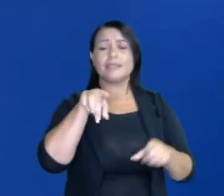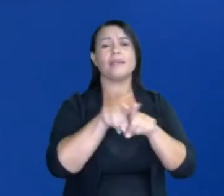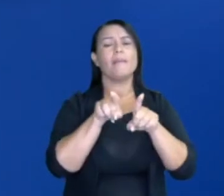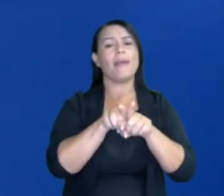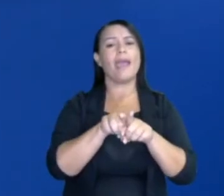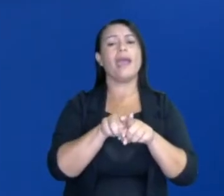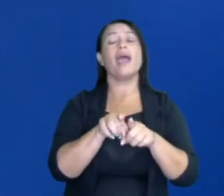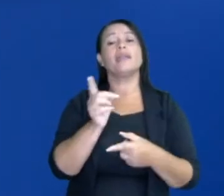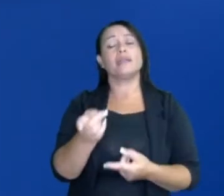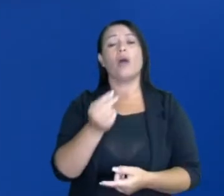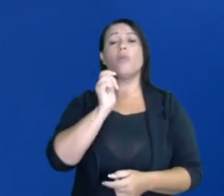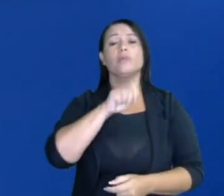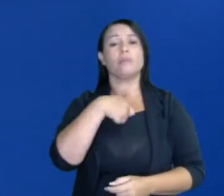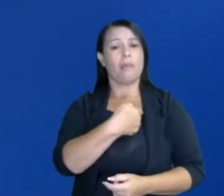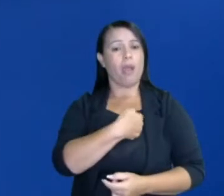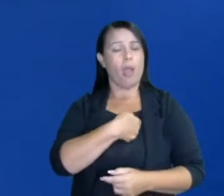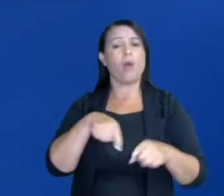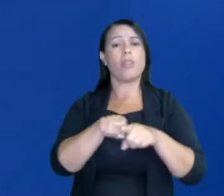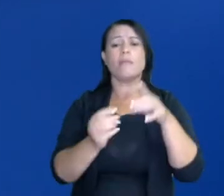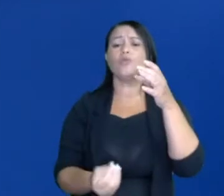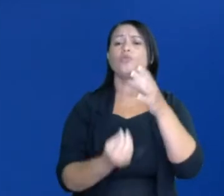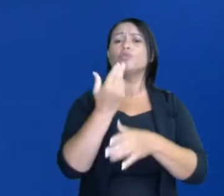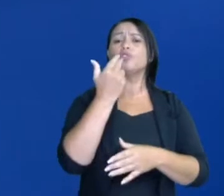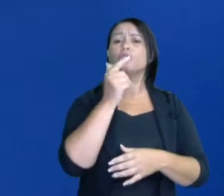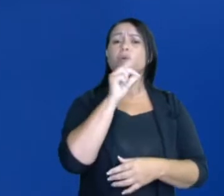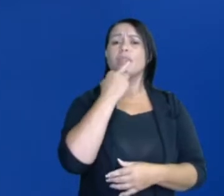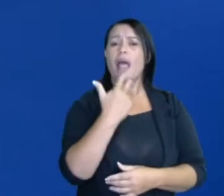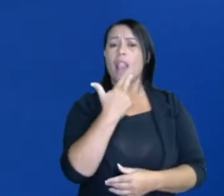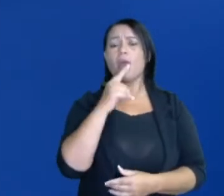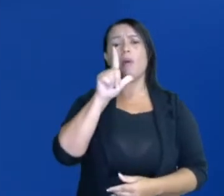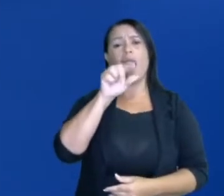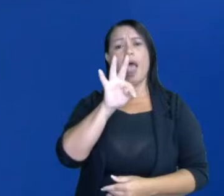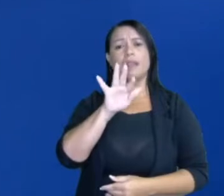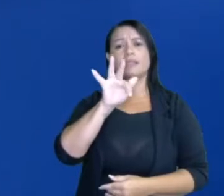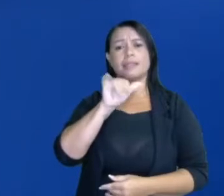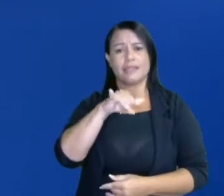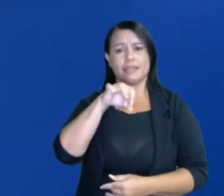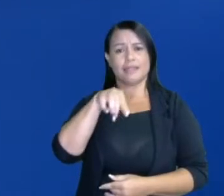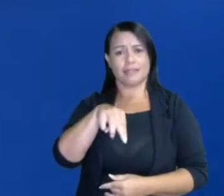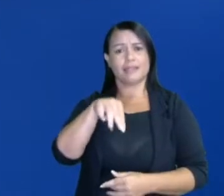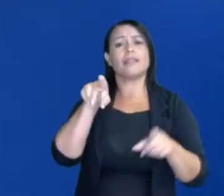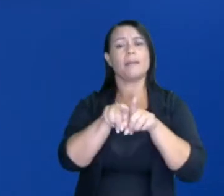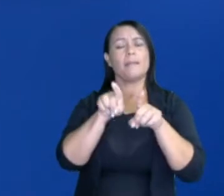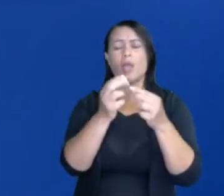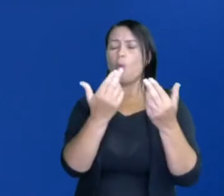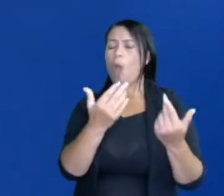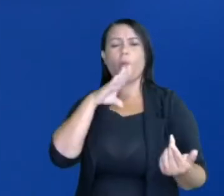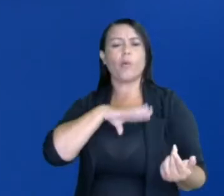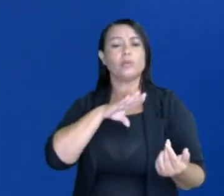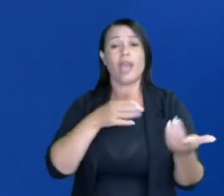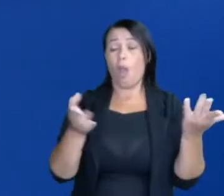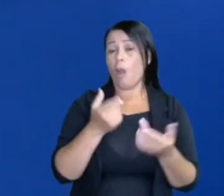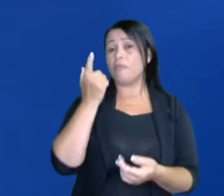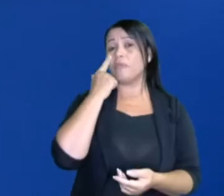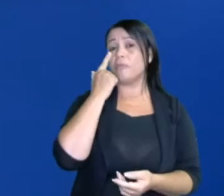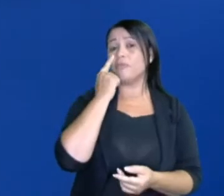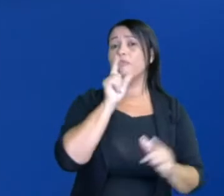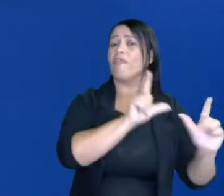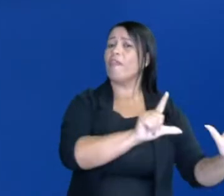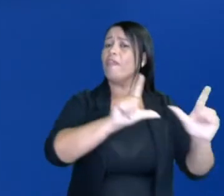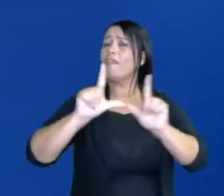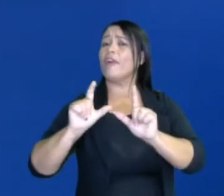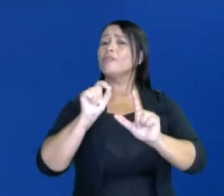espanhol, ele derivou da língua latina, assim como a nossa língua portuguesa, tá bom? Então, a gente vai ver agora quais são